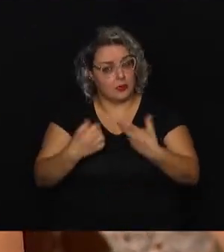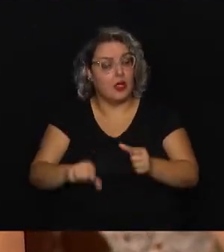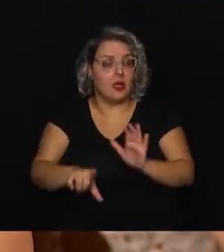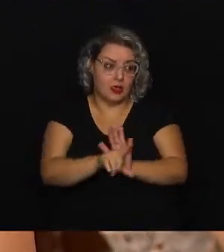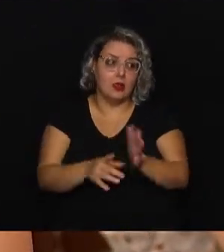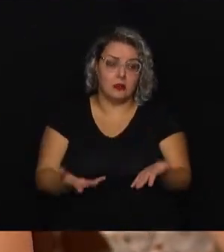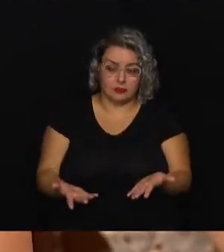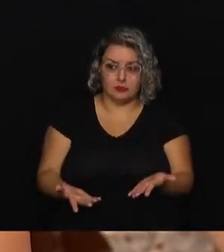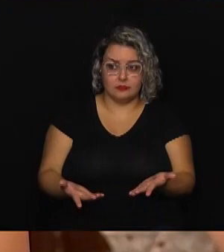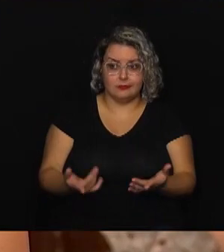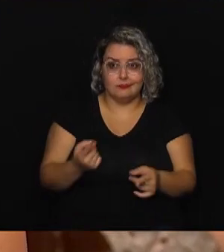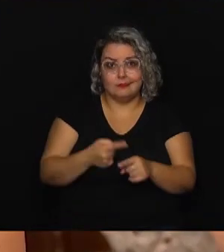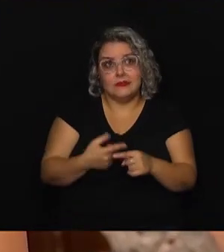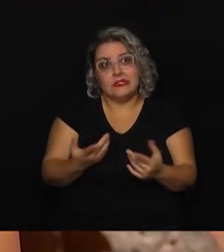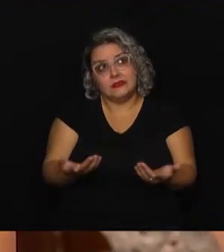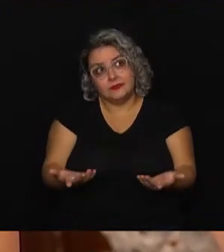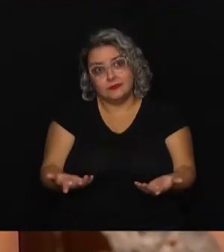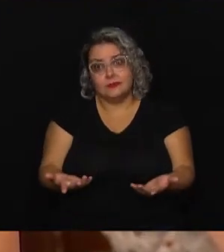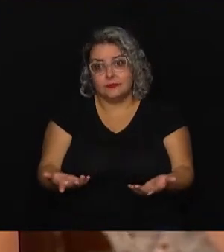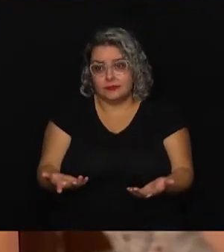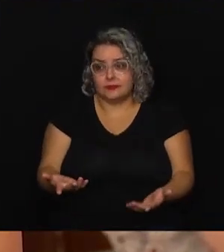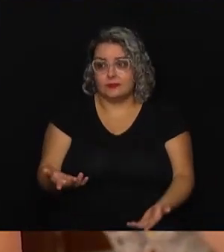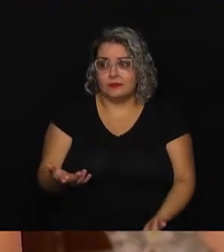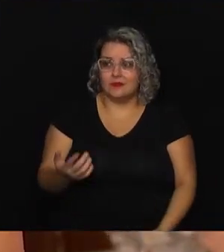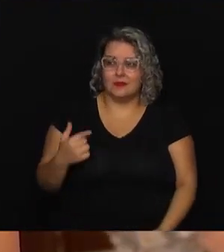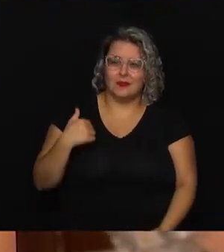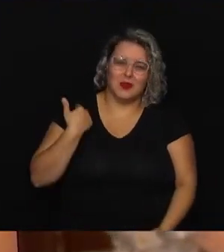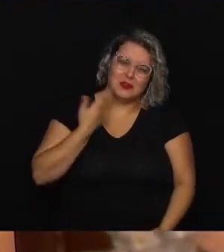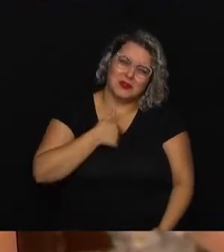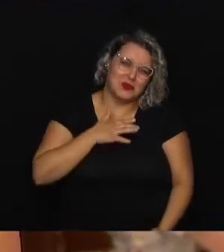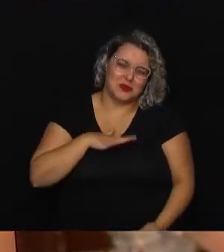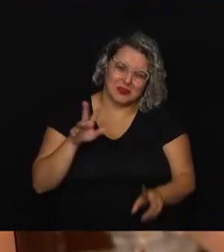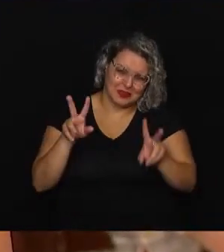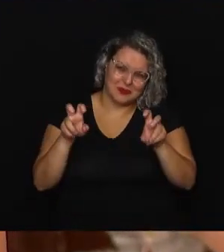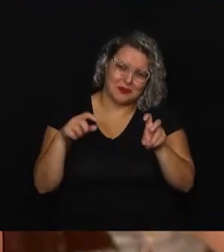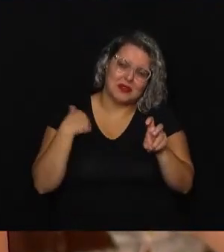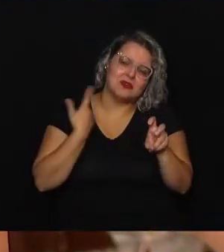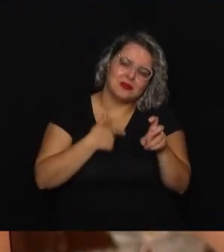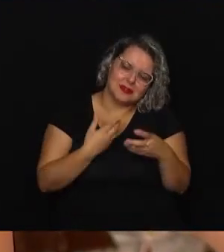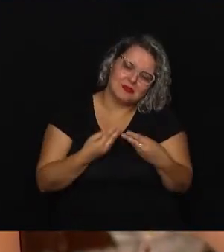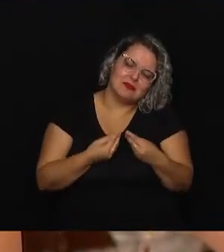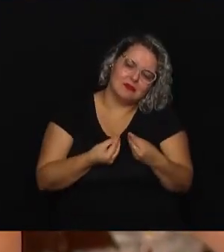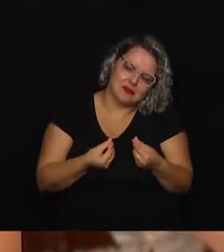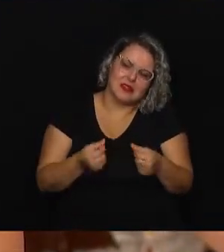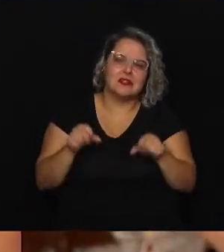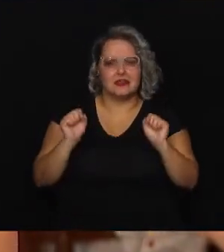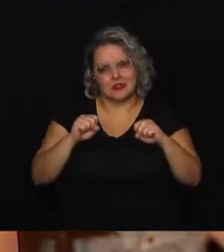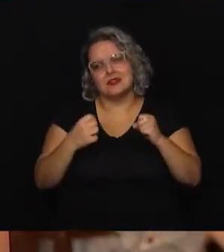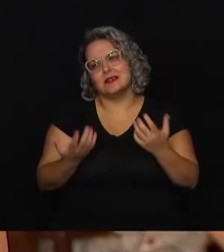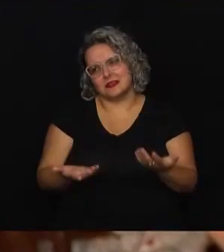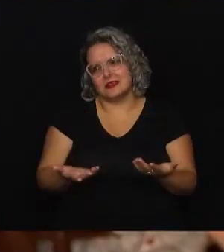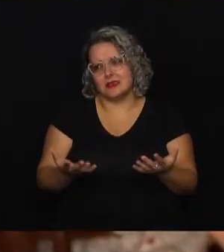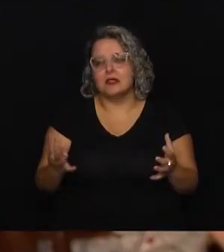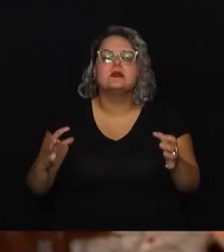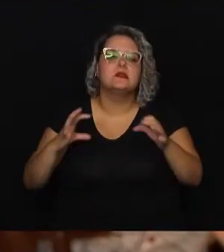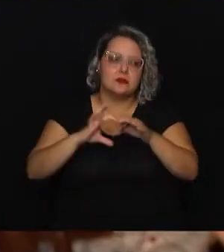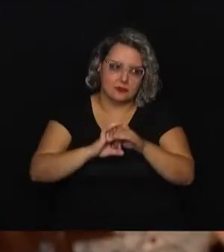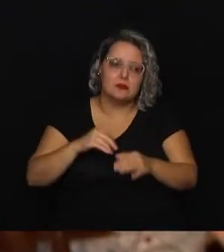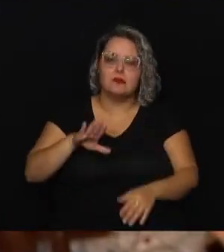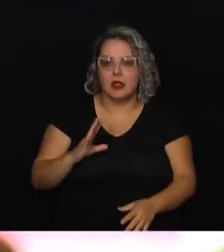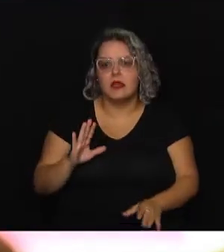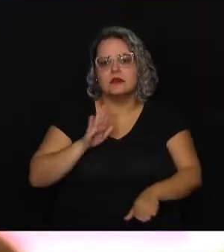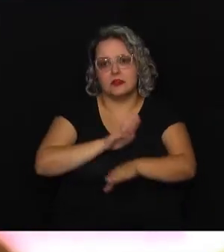porque a gente não gosta muito desse título, mas a gente é mais frágil mesmo, né? Acho que se unindo a gente vai ter mais